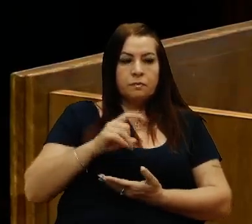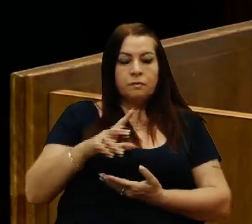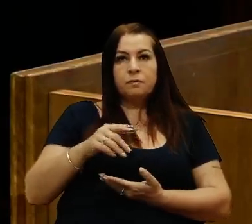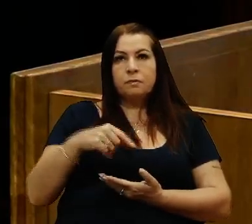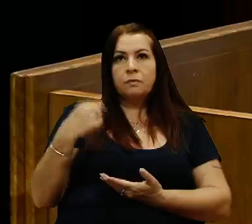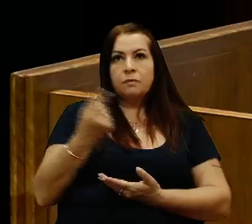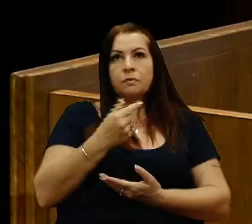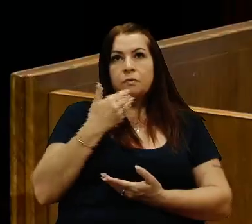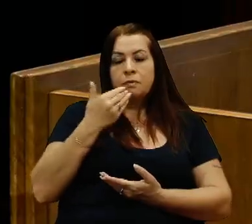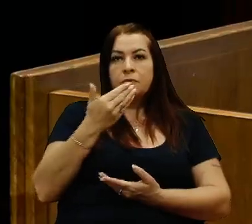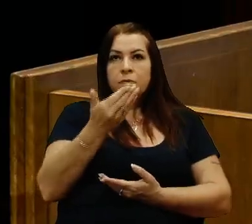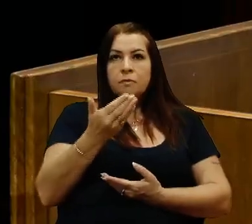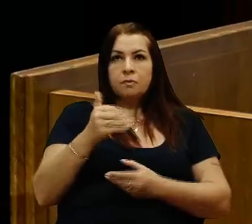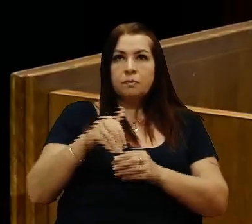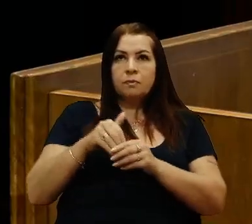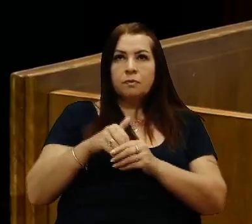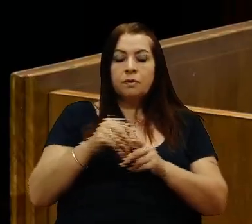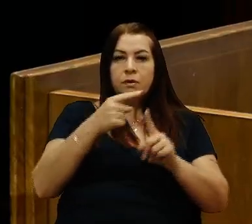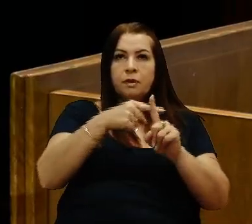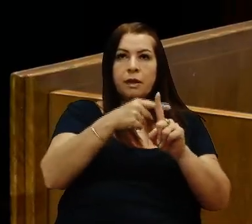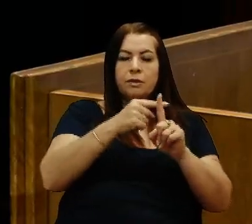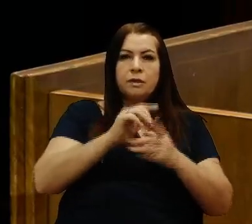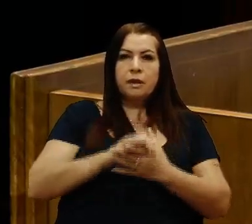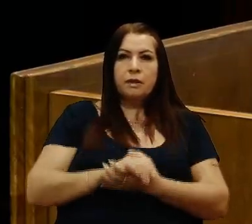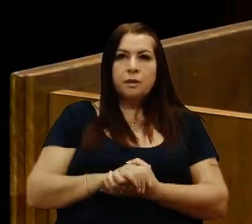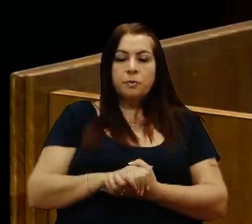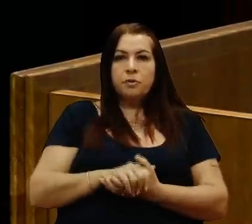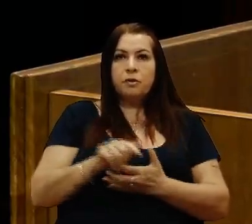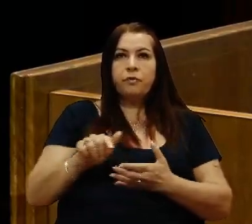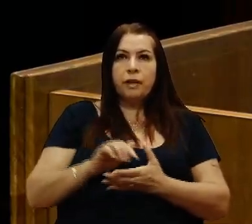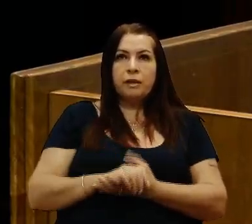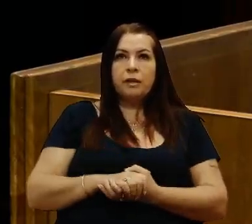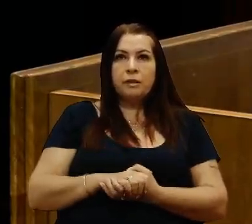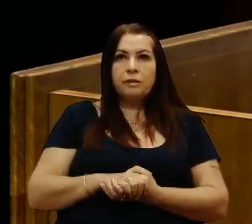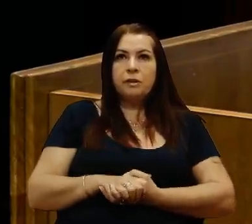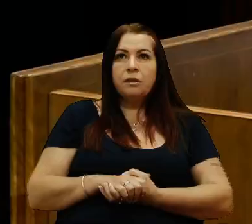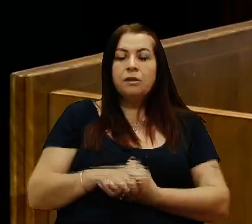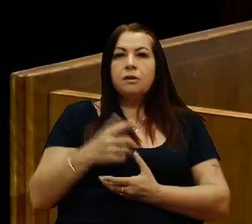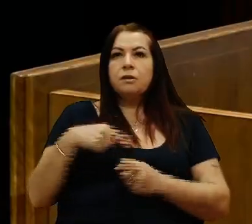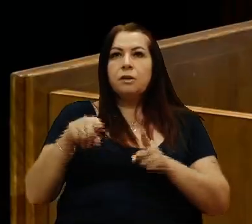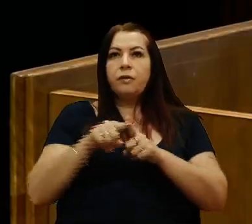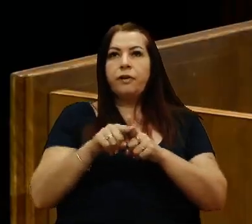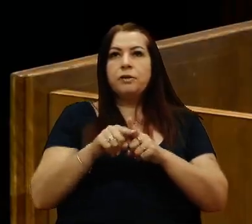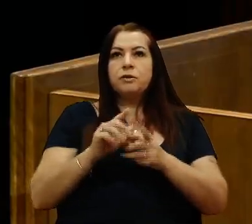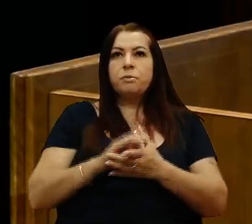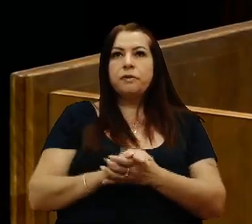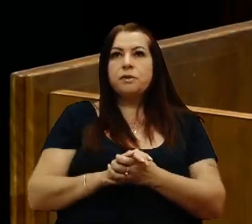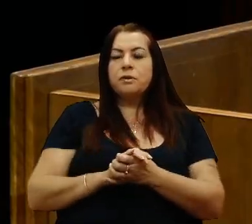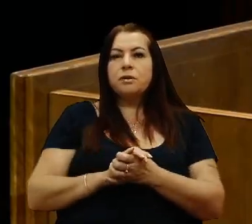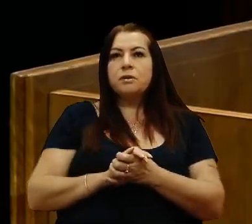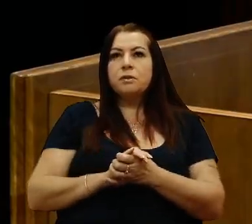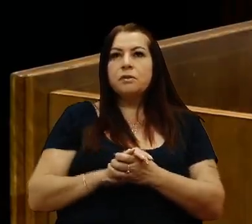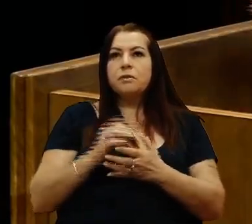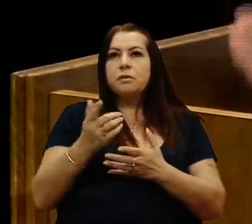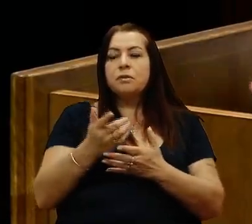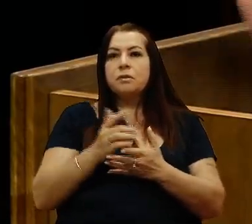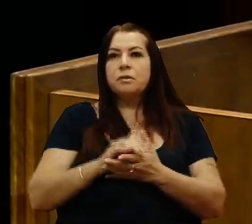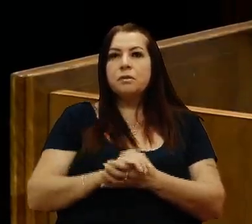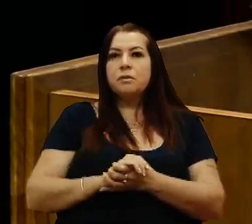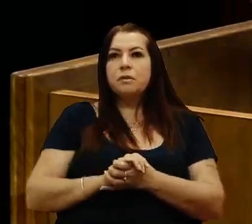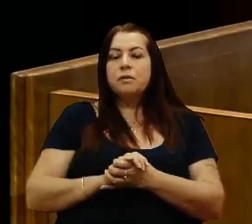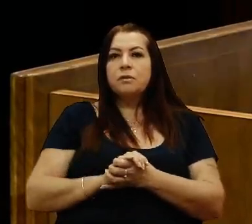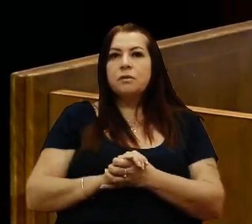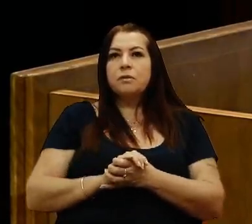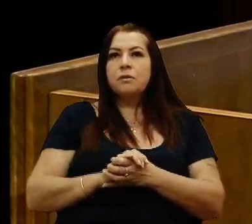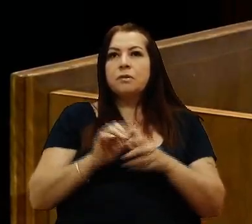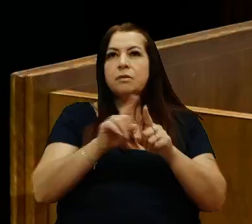voto positivo nessa moção, simplesmente para que o agricultor possa continuar sobrevivendo na lavoura, quando acontecem casos que nem